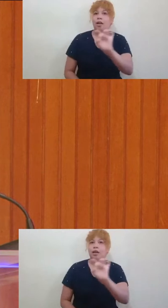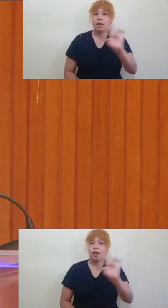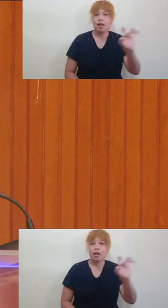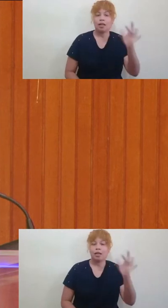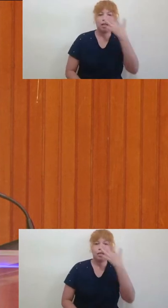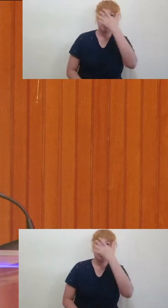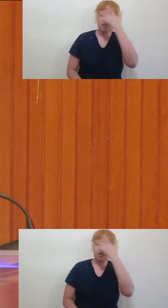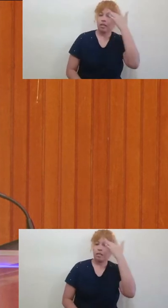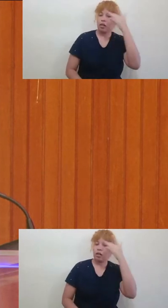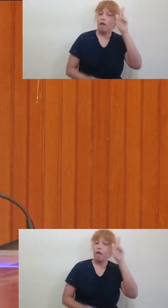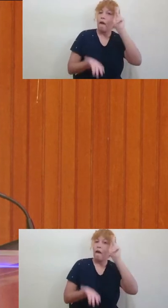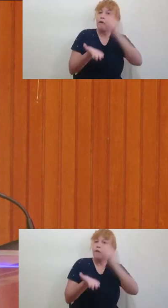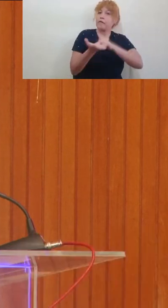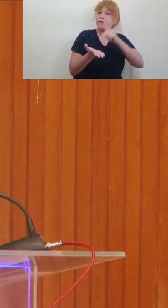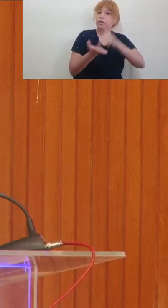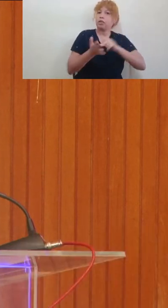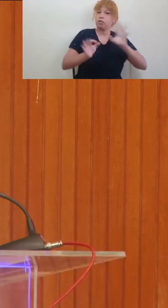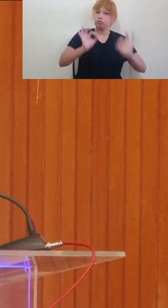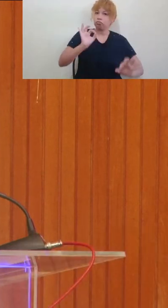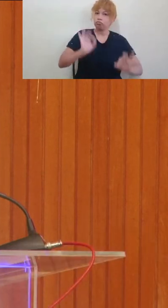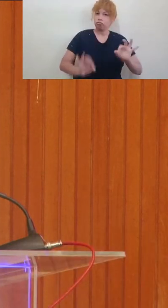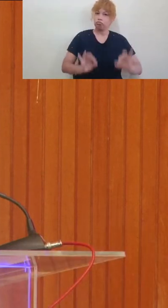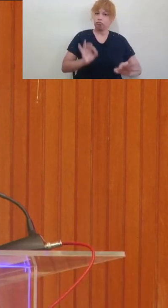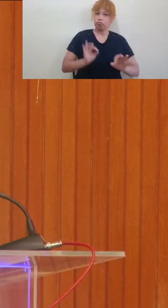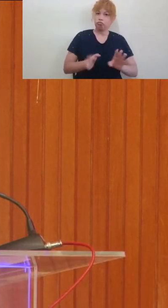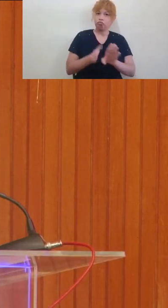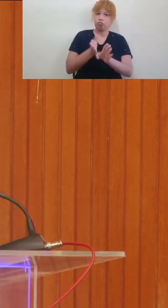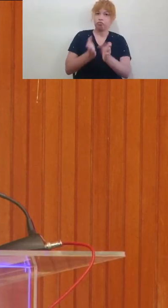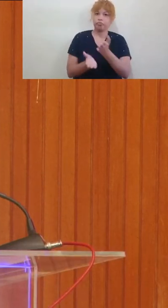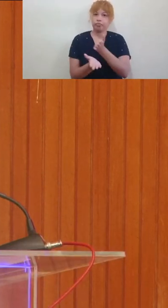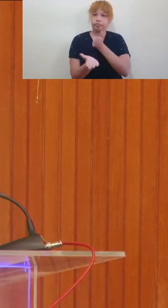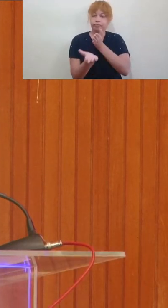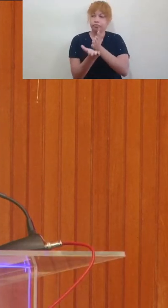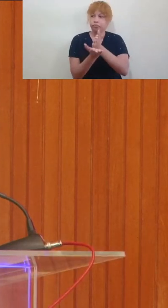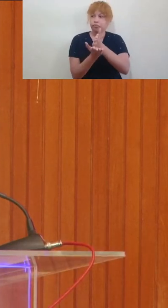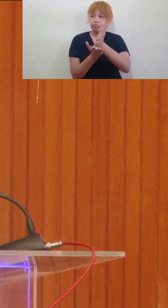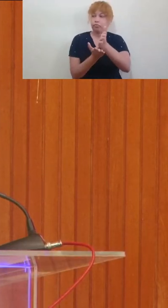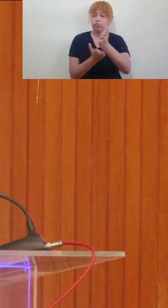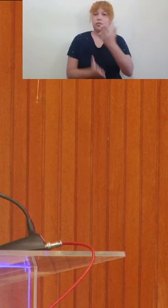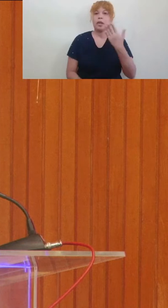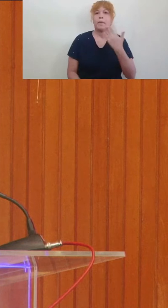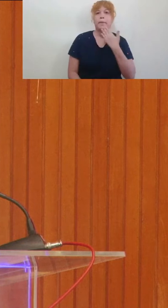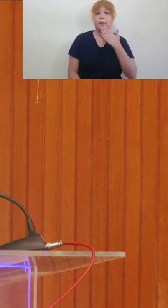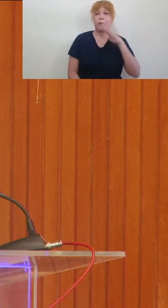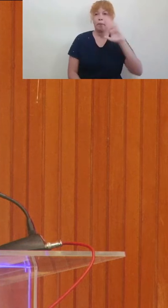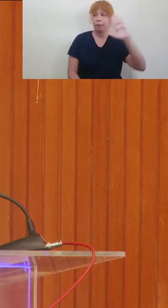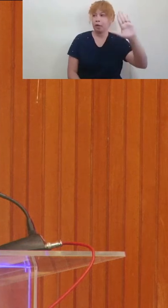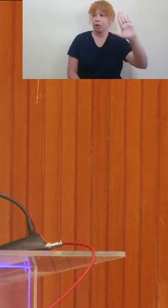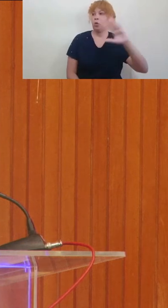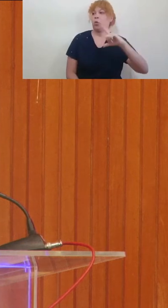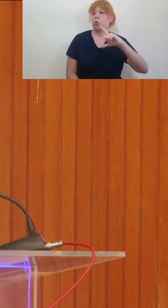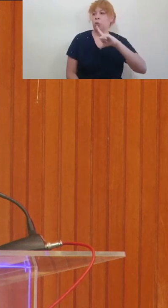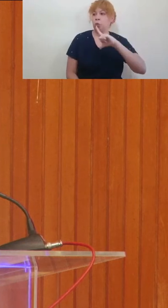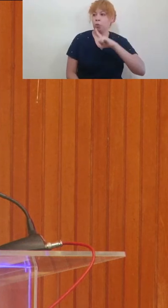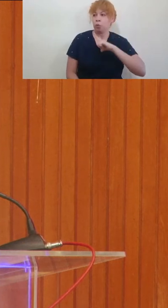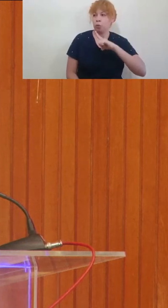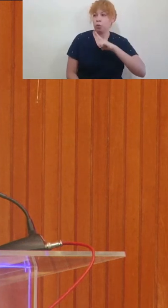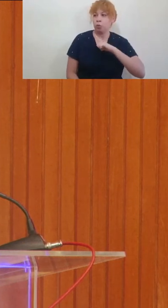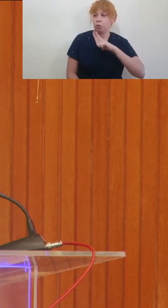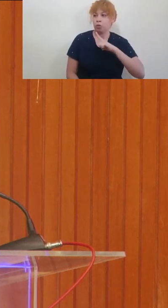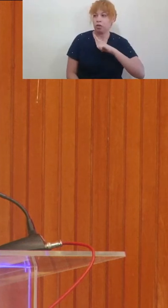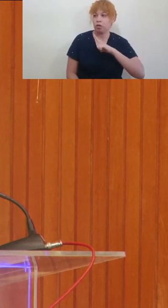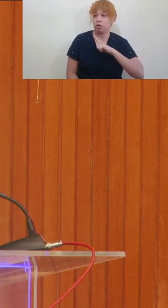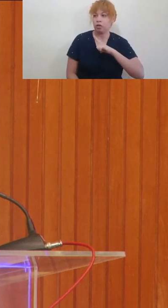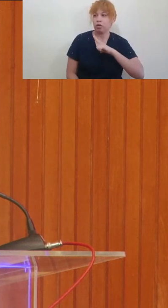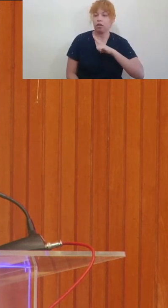Senhoras e senhores, o reitor da Universidade Federal Rural de Pernambuco, o professor Marcelo Brito Carneiro Leão, no uso de suas